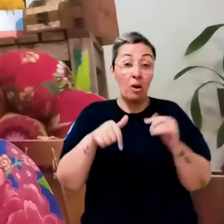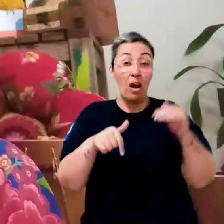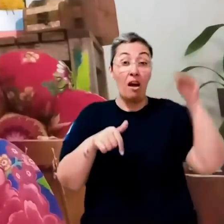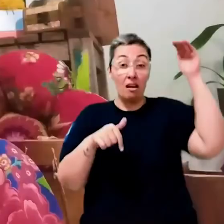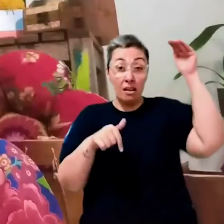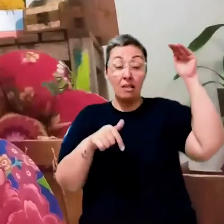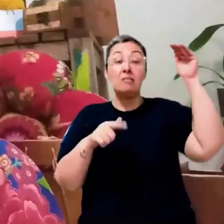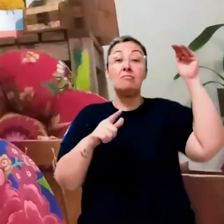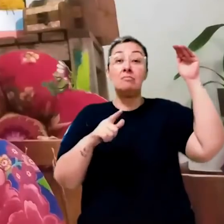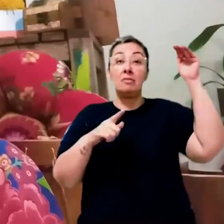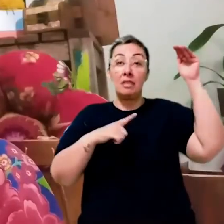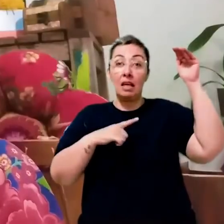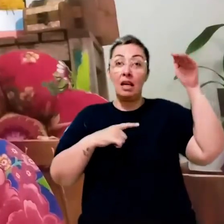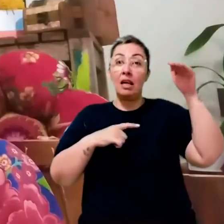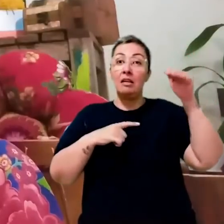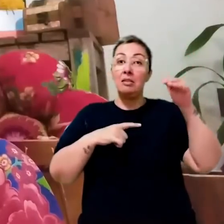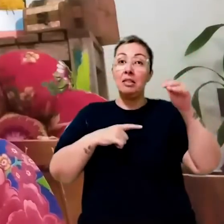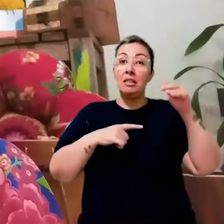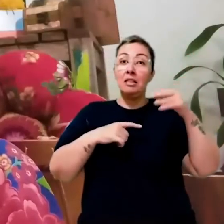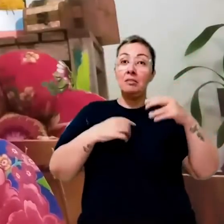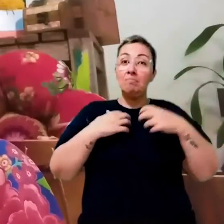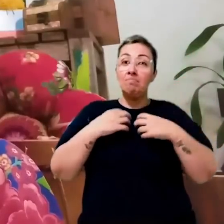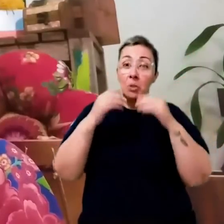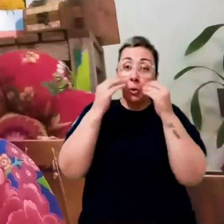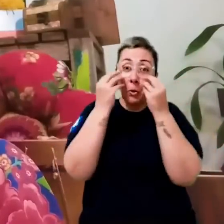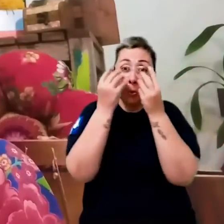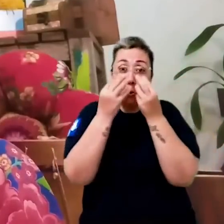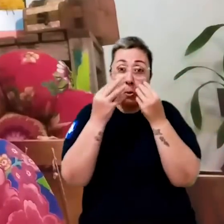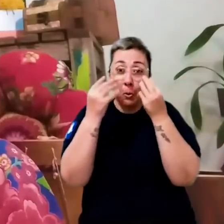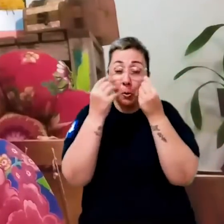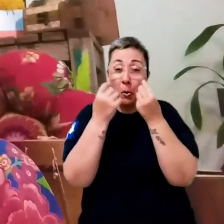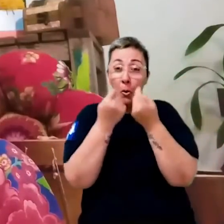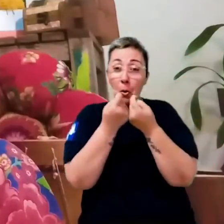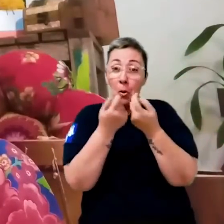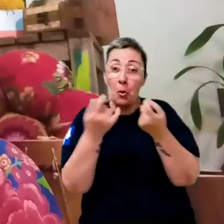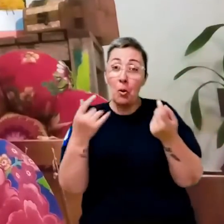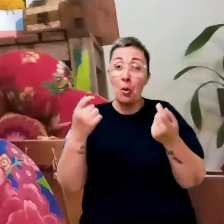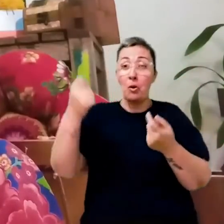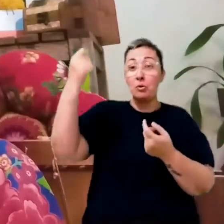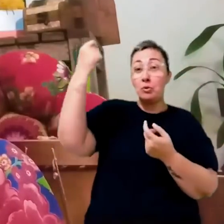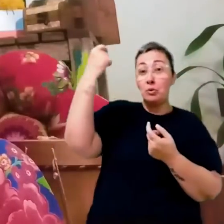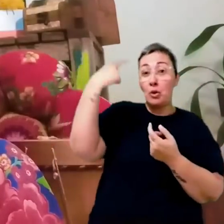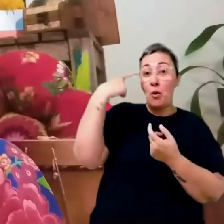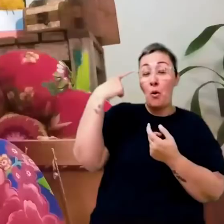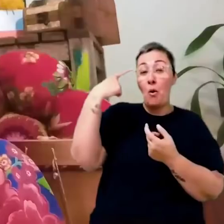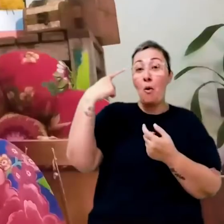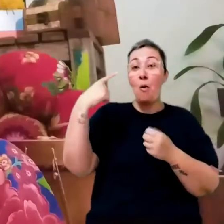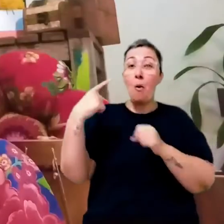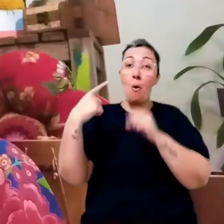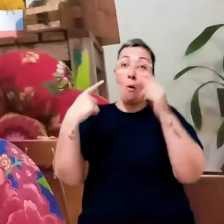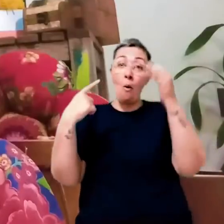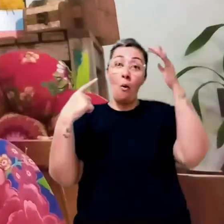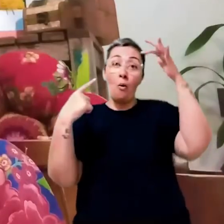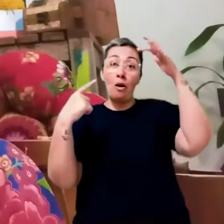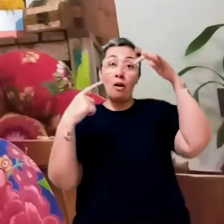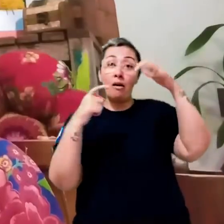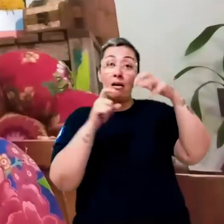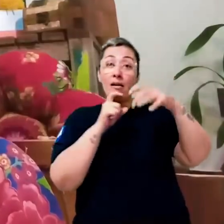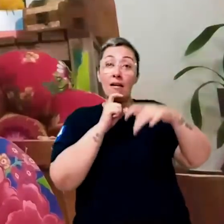grandes, comovem-se com as coisas pequenas, um raio de sol ou um floco de